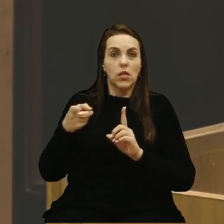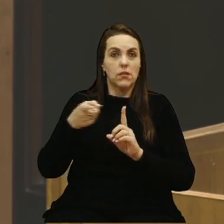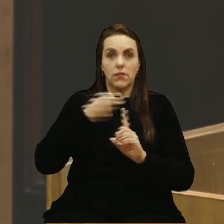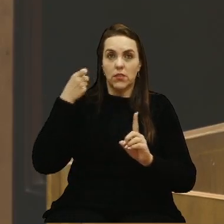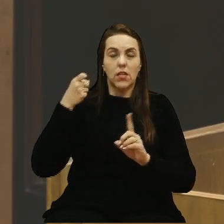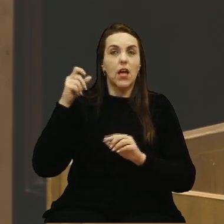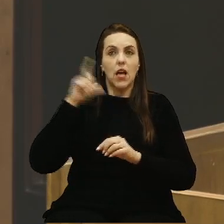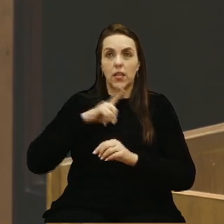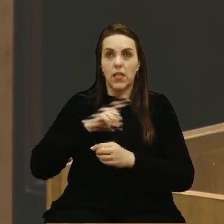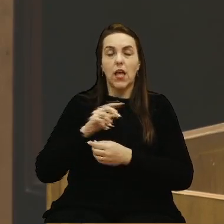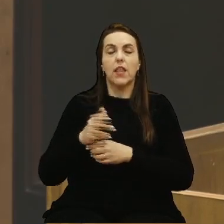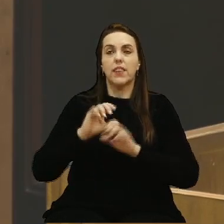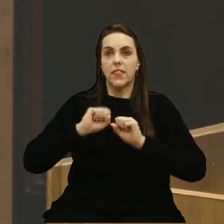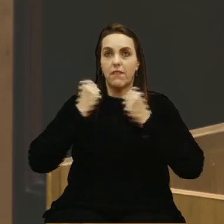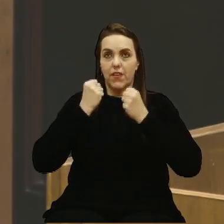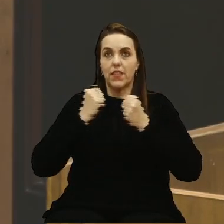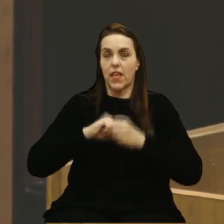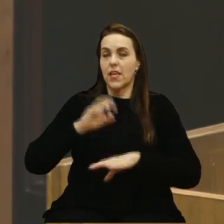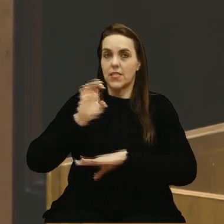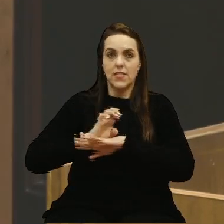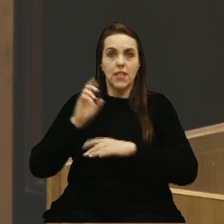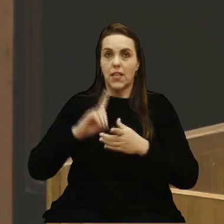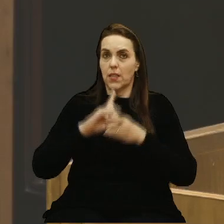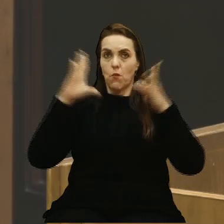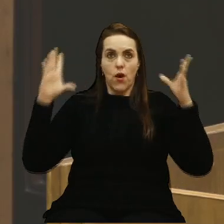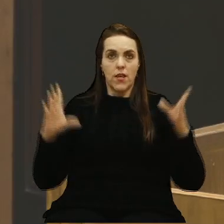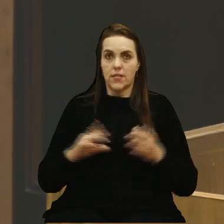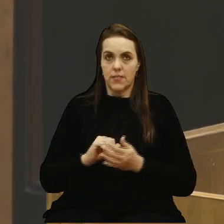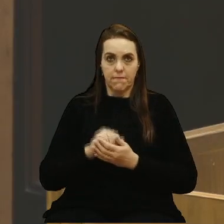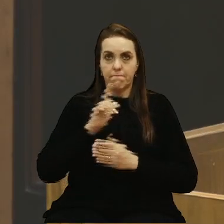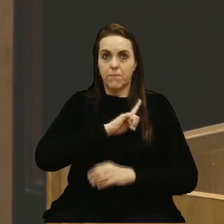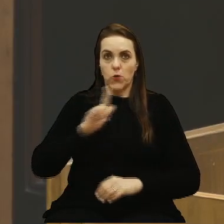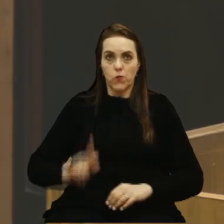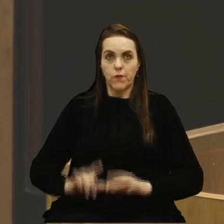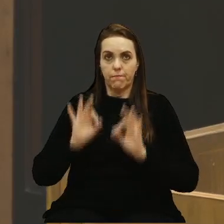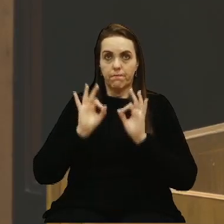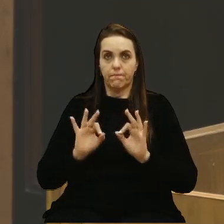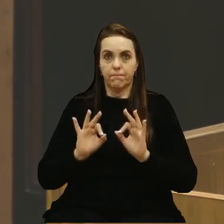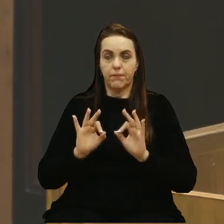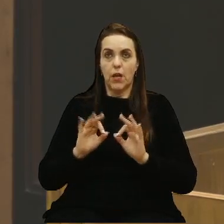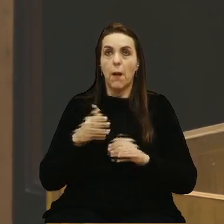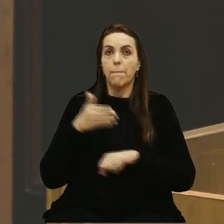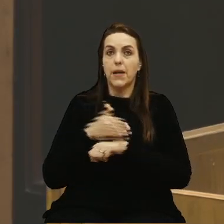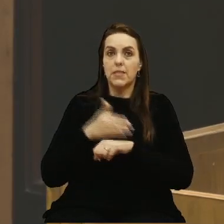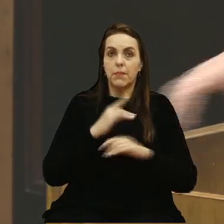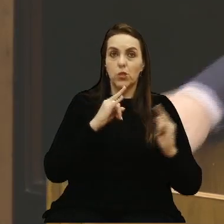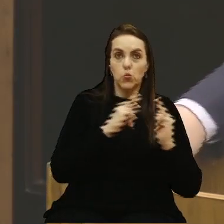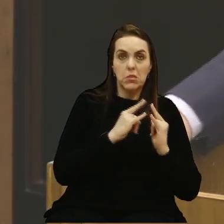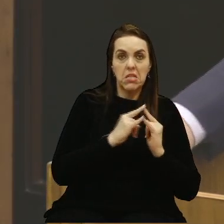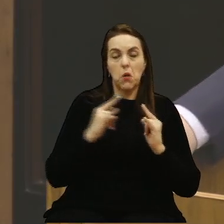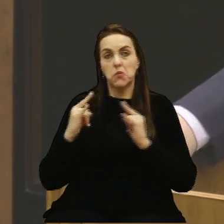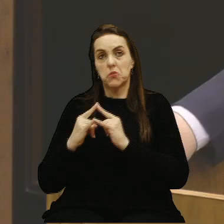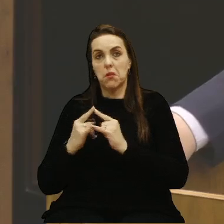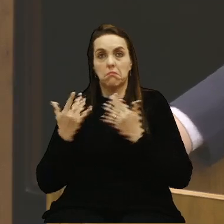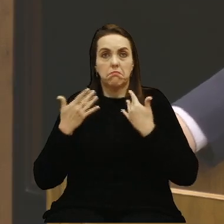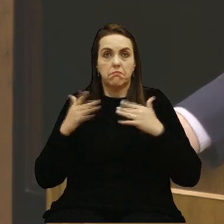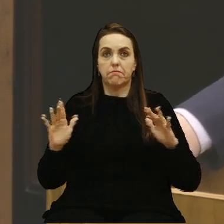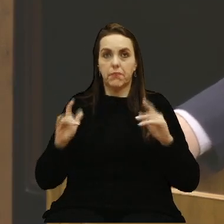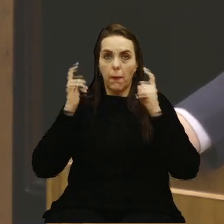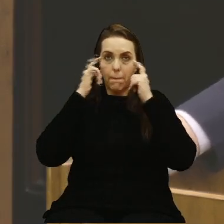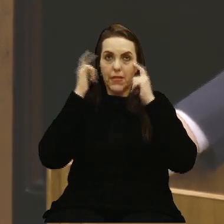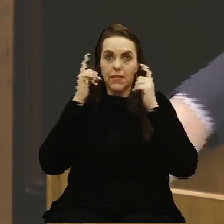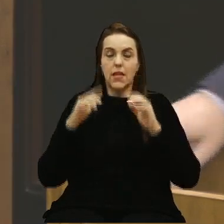isso, defender o Estado Democrático de Direito. Não é porque participa de uma instituição ou de outra que não pode pensar que a sociedade pode